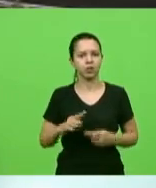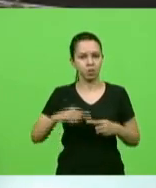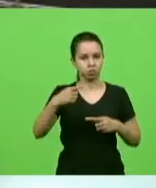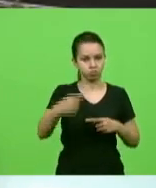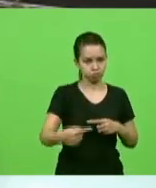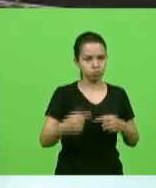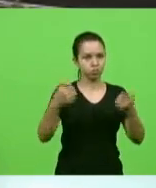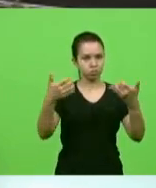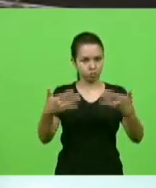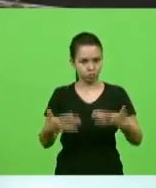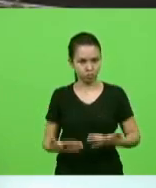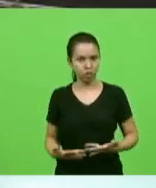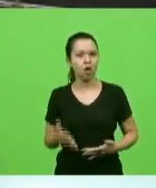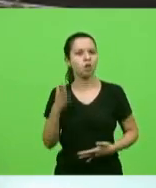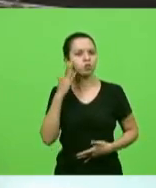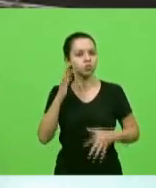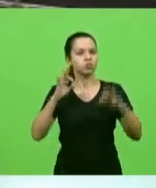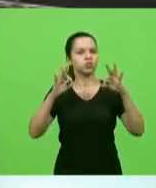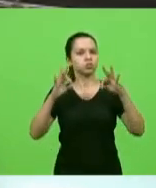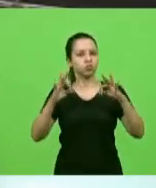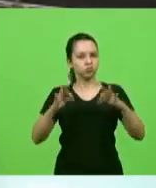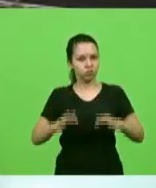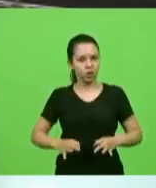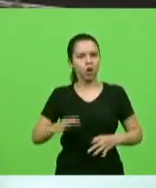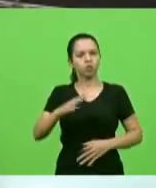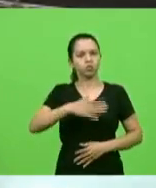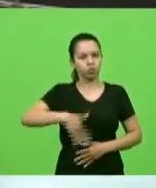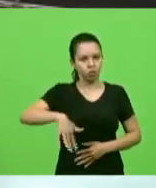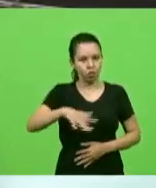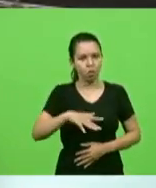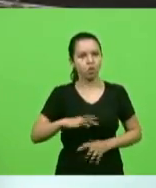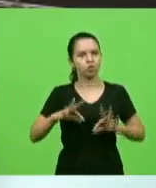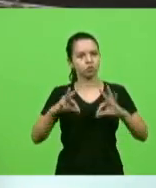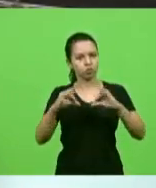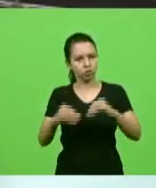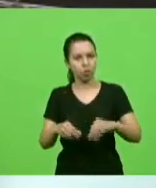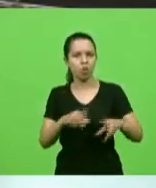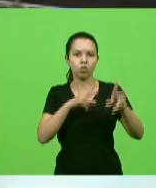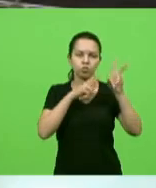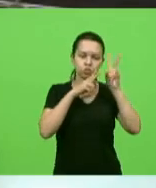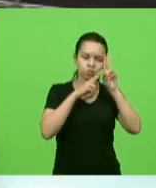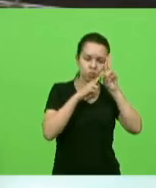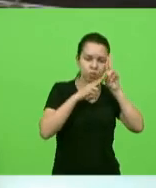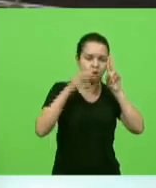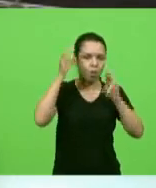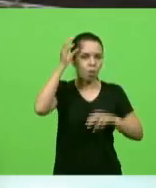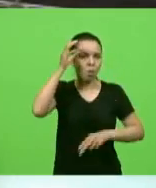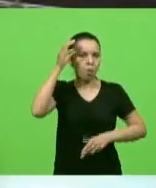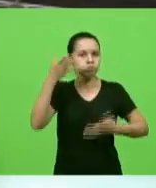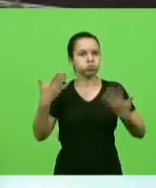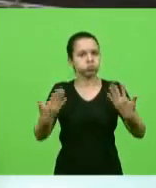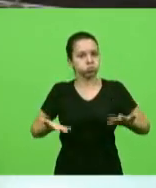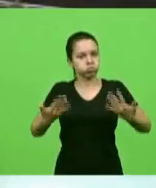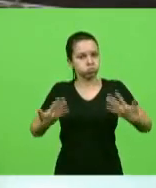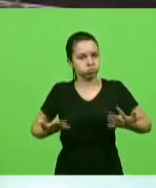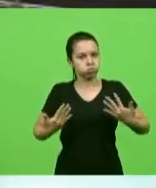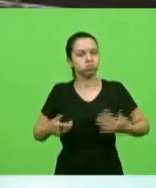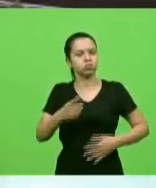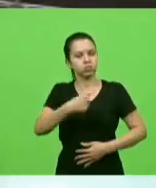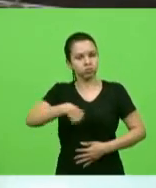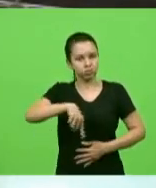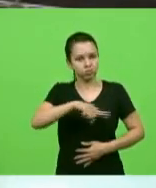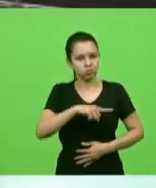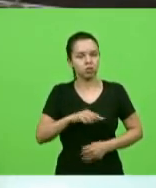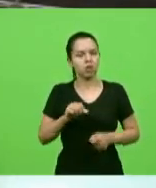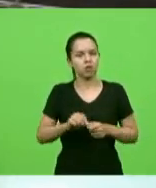seguida ou completado tenho certeza que todos nós aqui iremos dormir com a consciência tranquila de termos